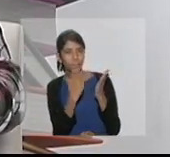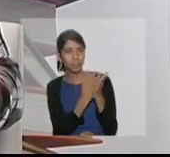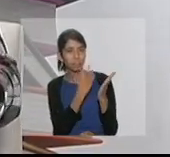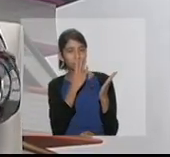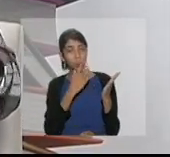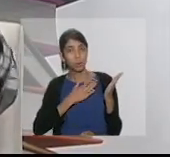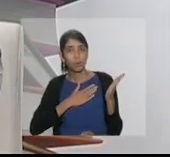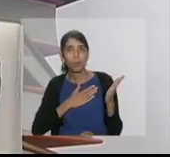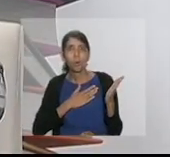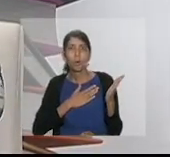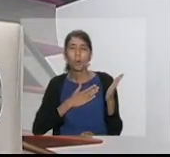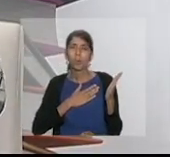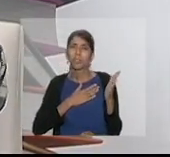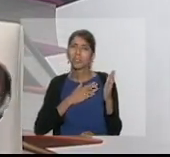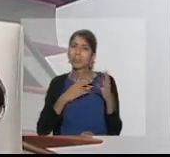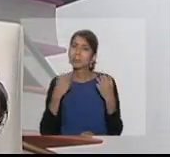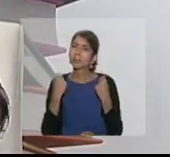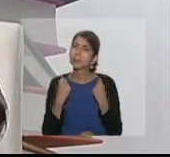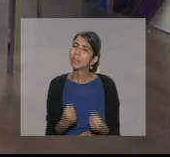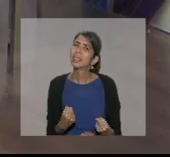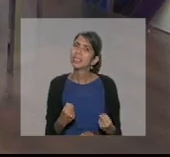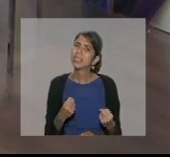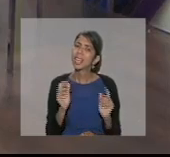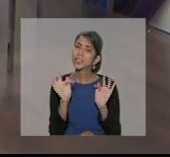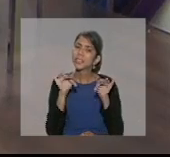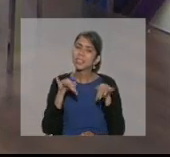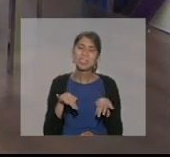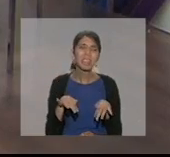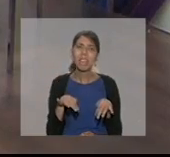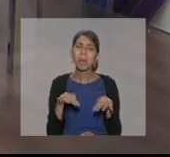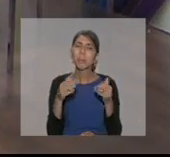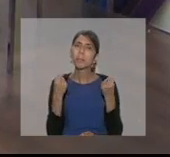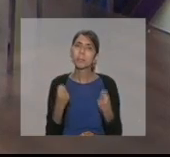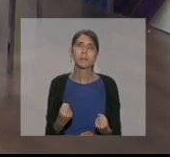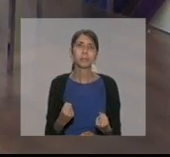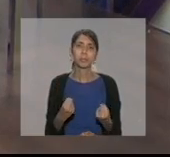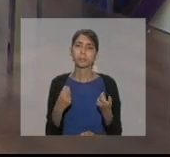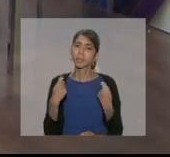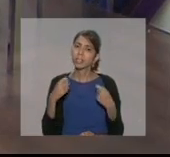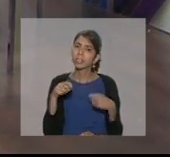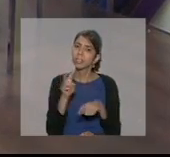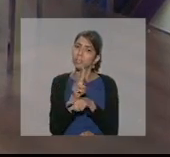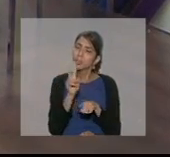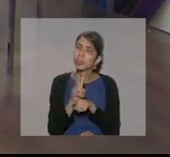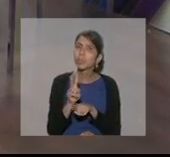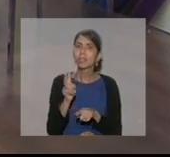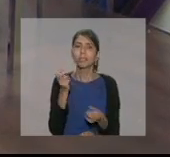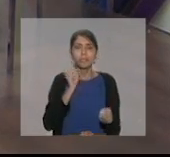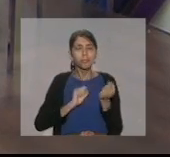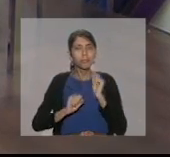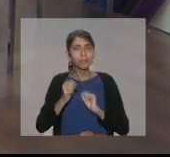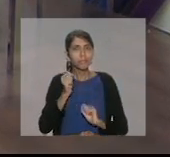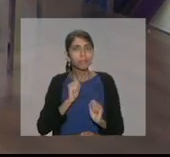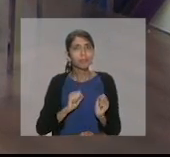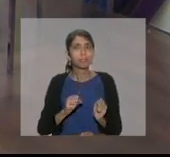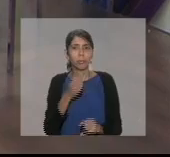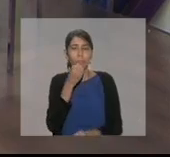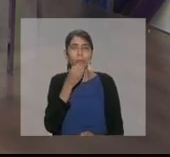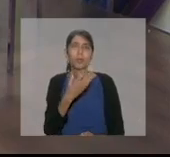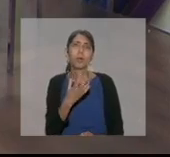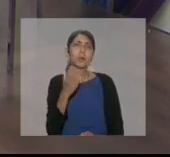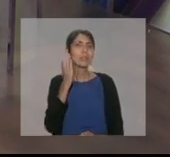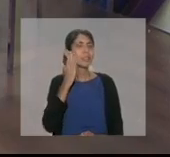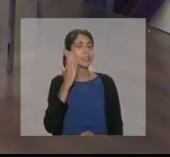e tudo, a mensagem ser pesada no final, eu acho que tem que ter uma esperança aí. Também acho. Tem que ter uma esperança aí um pouquinho. Eu sei que pode